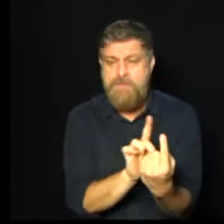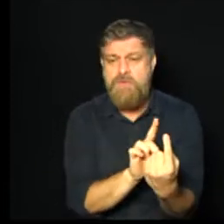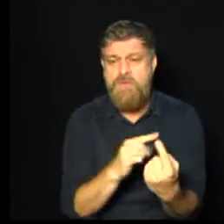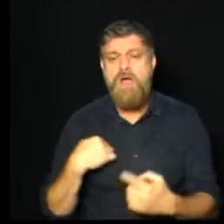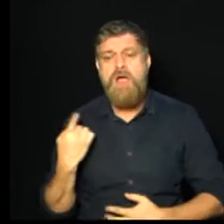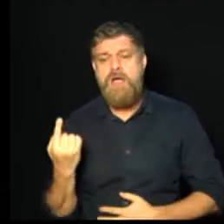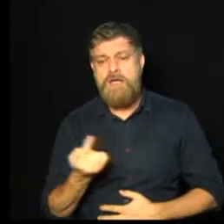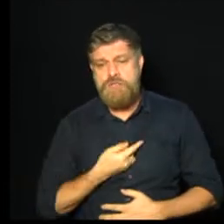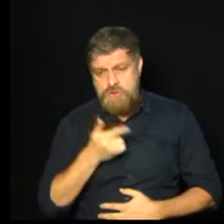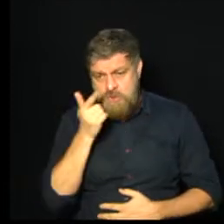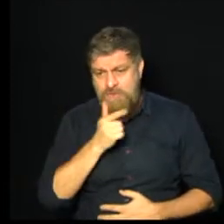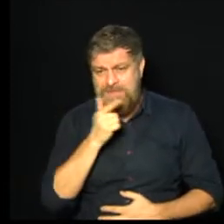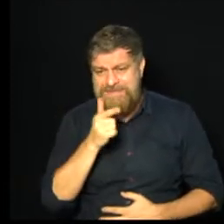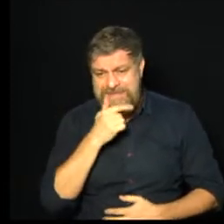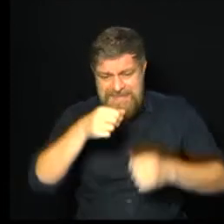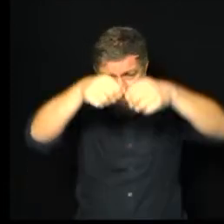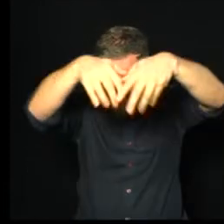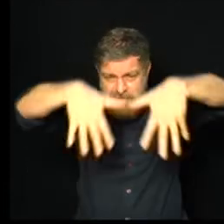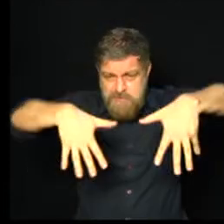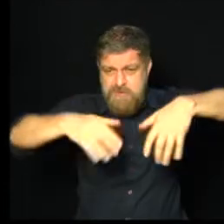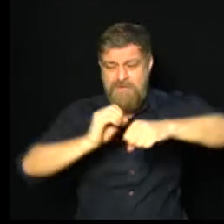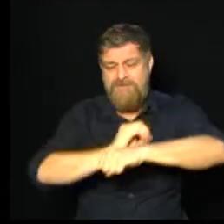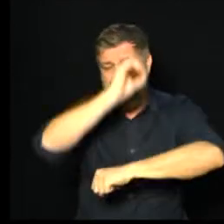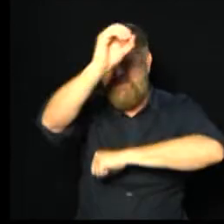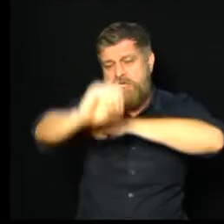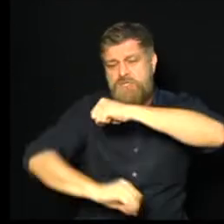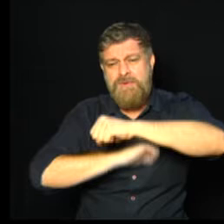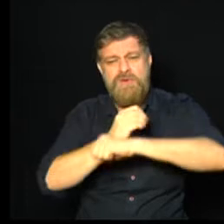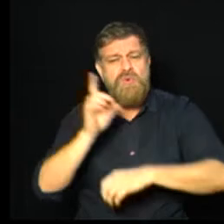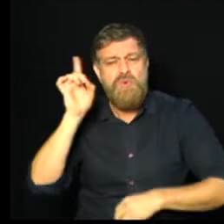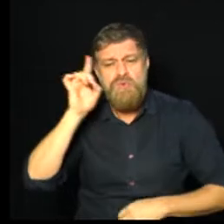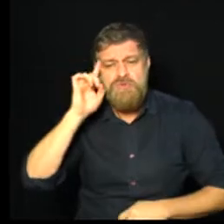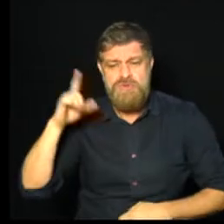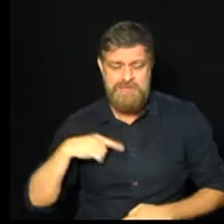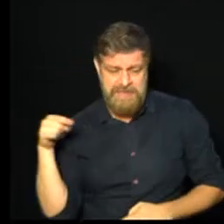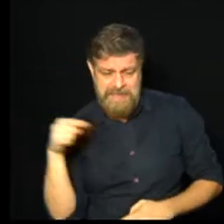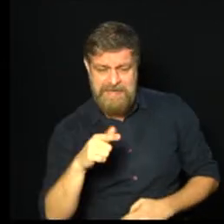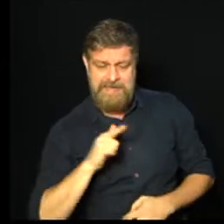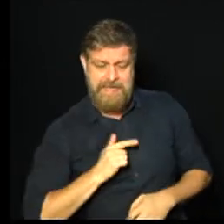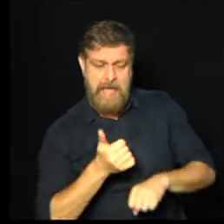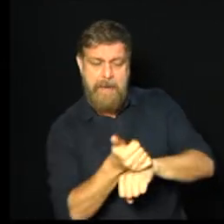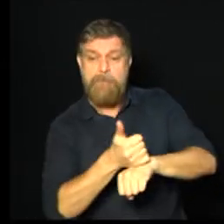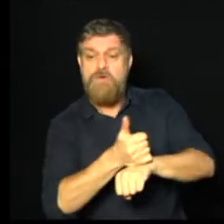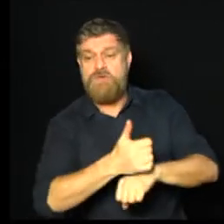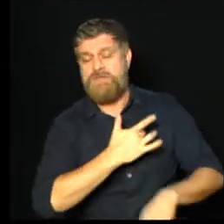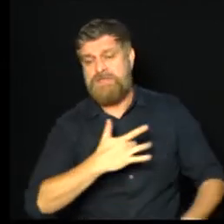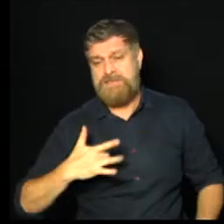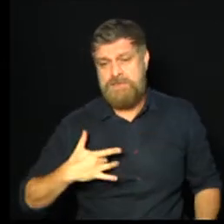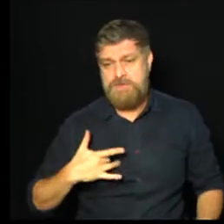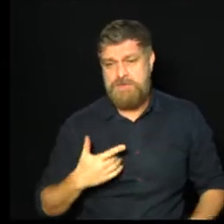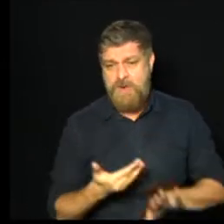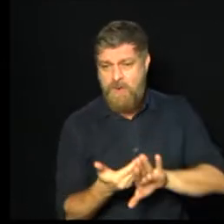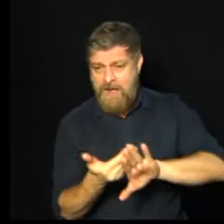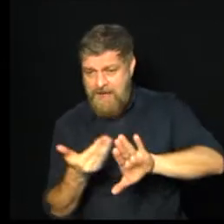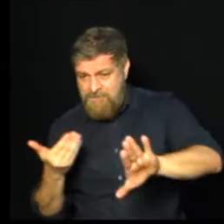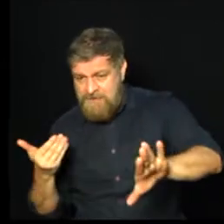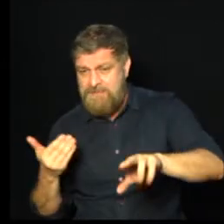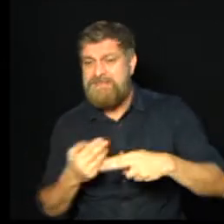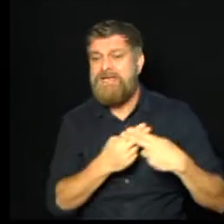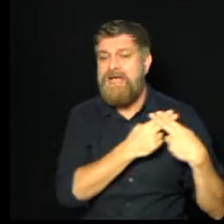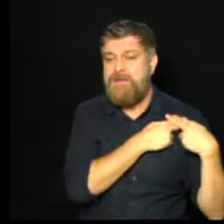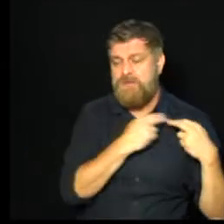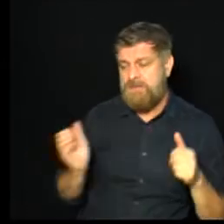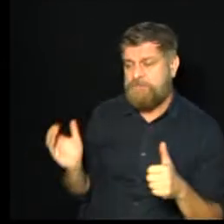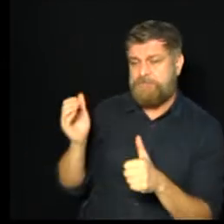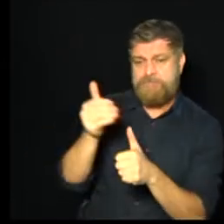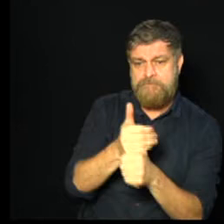a escala 24 horas por dia plena. Os afastamentos, tudo, serão de responsabilidade, a reposição